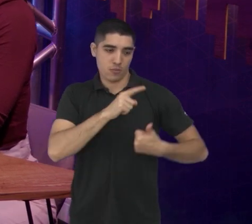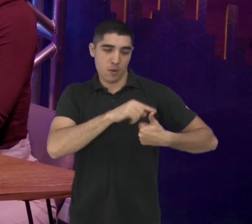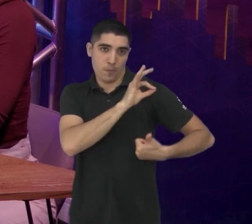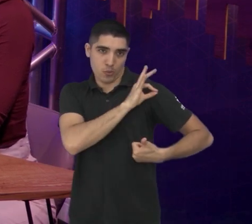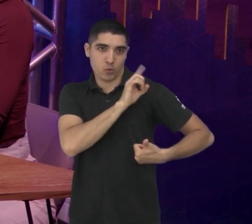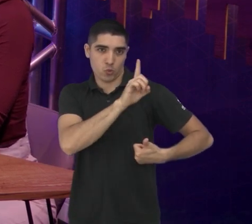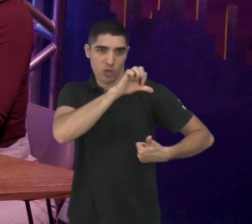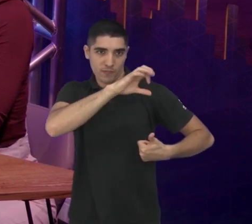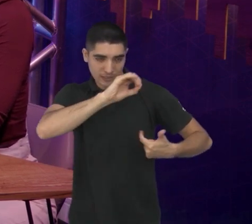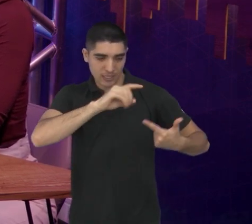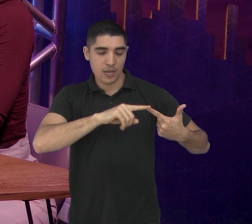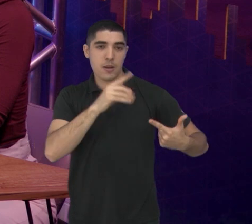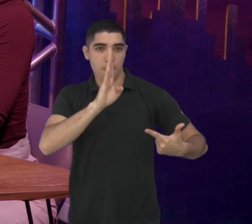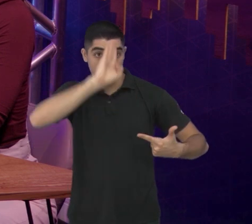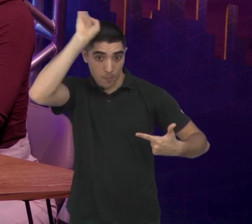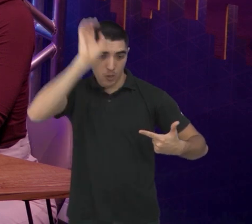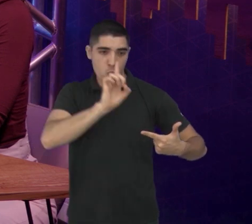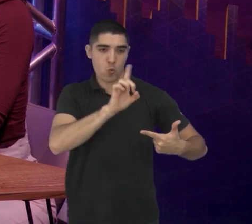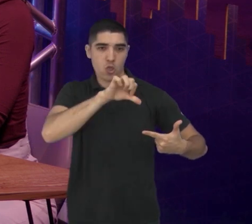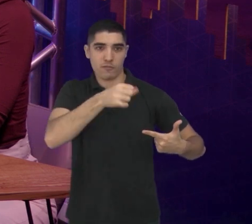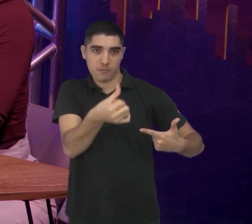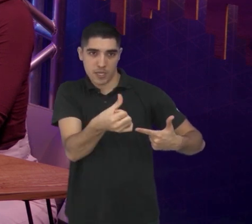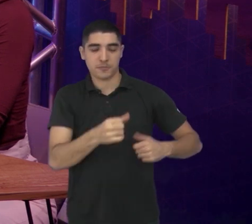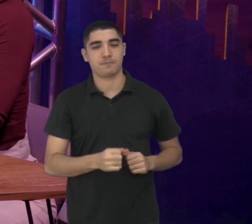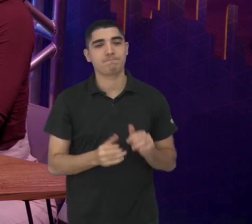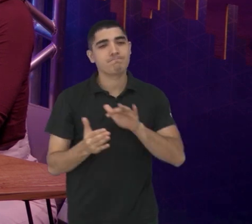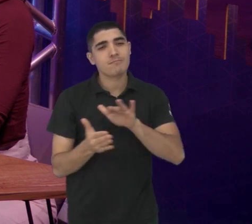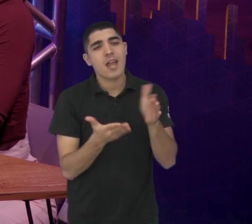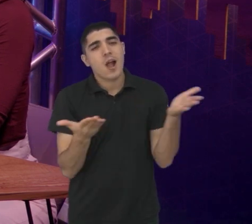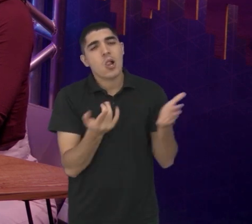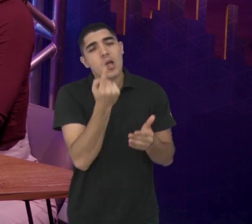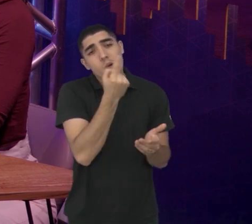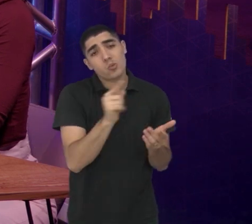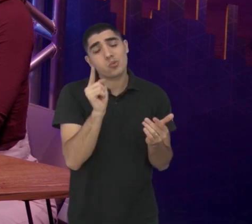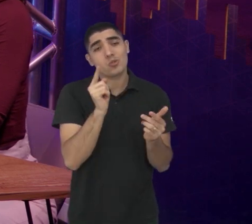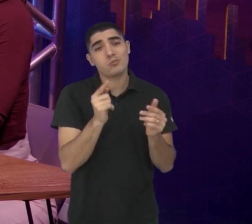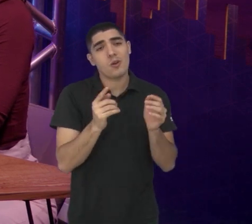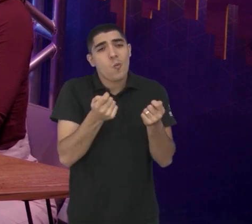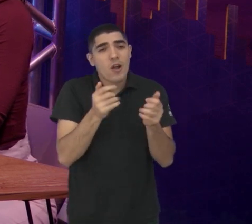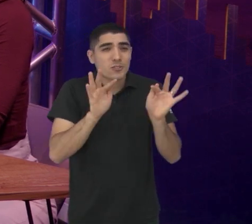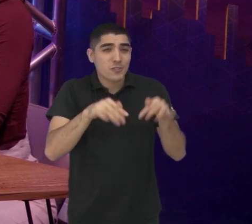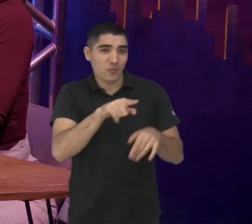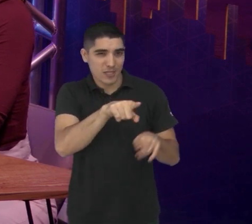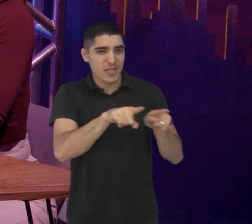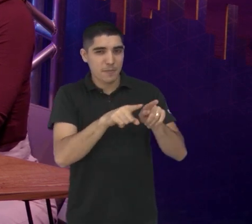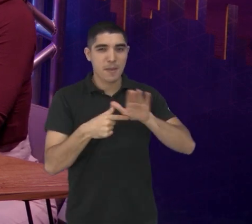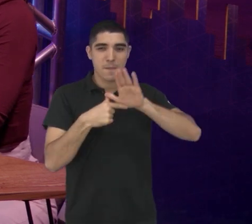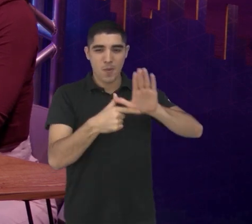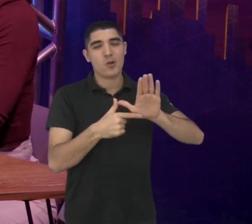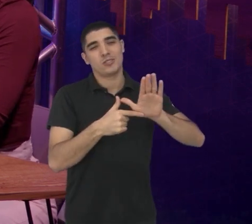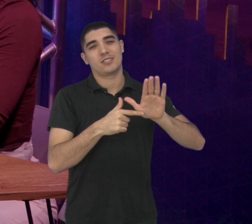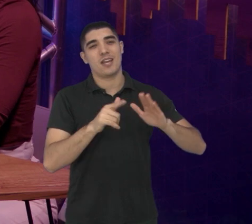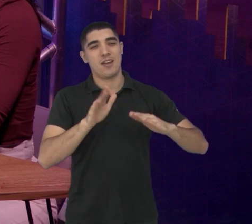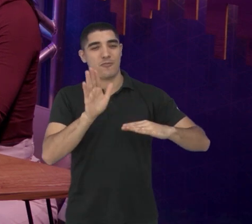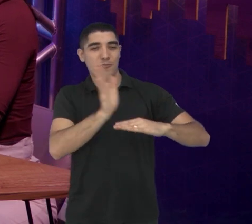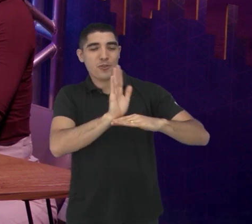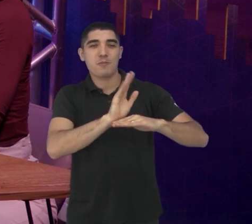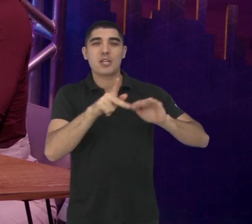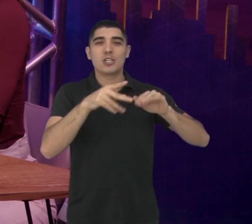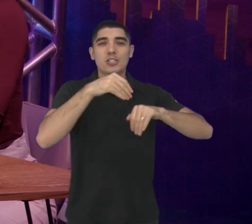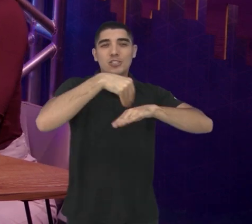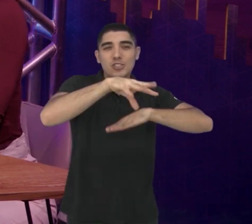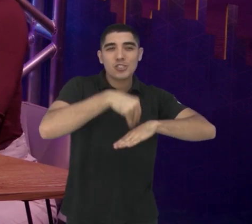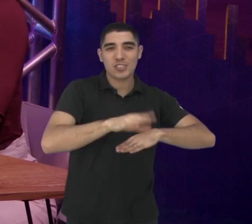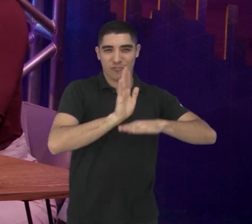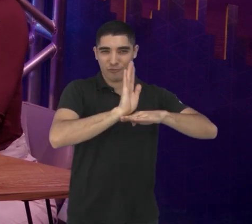horas, 190 e 196. E Dani, pra gente fechar, então, pode ser, você que também, né, apresenta o Sessão Pipoca aqui na